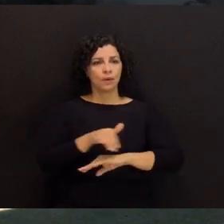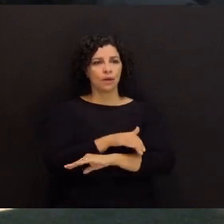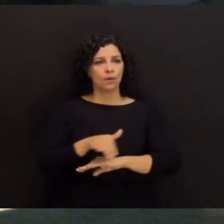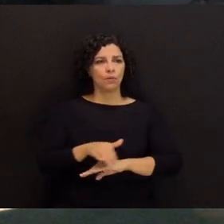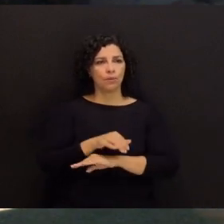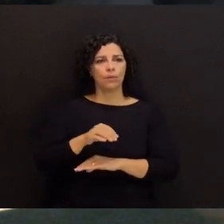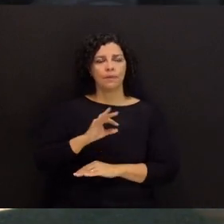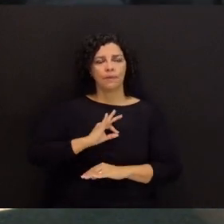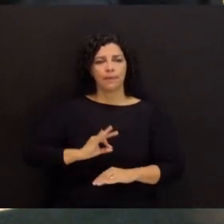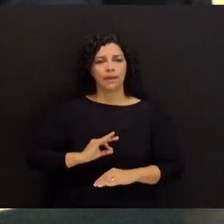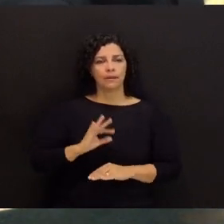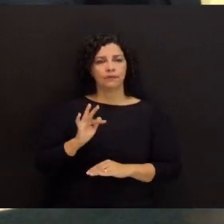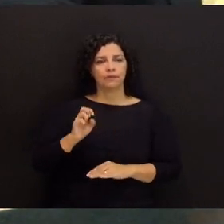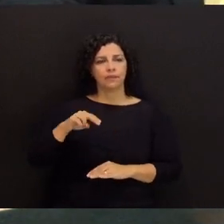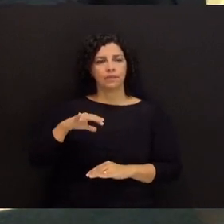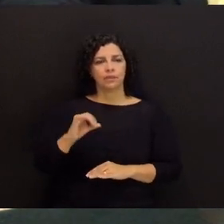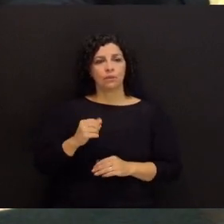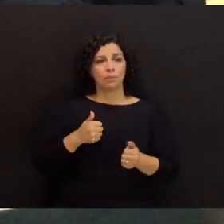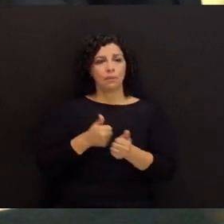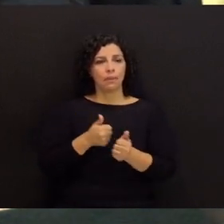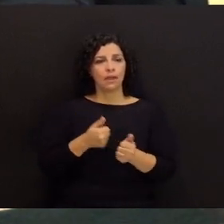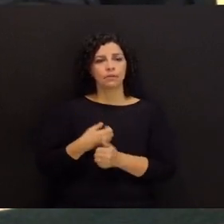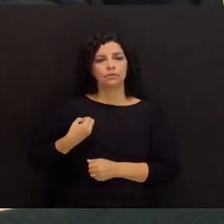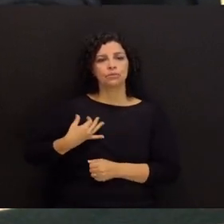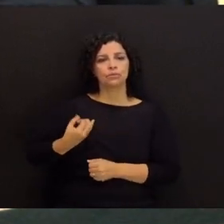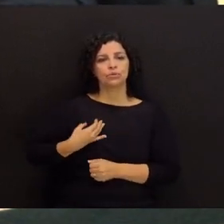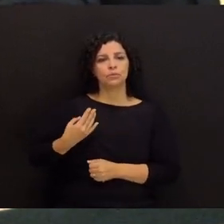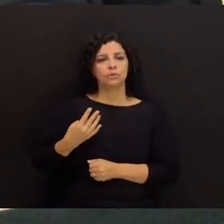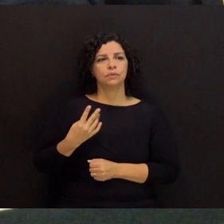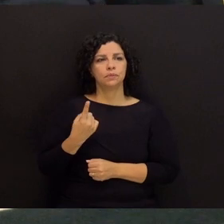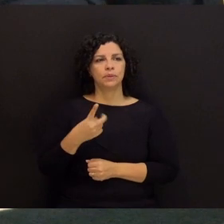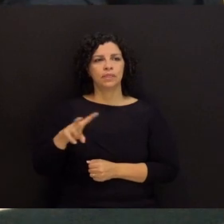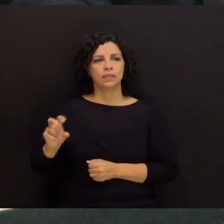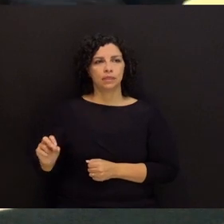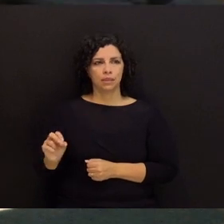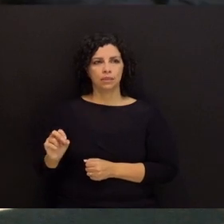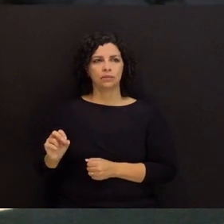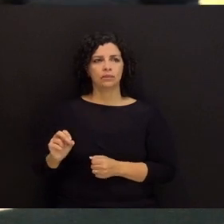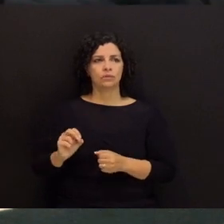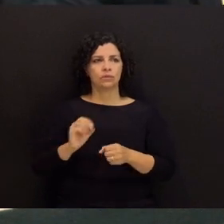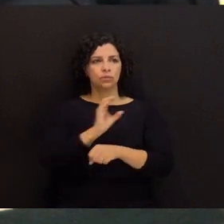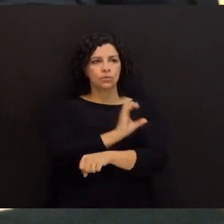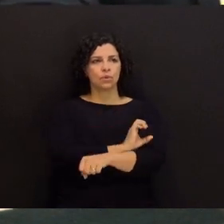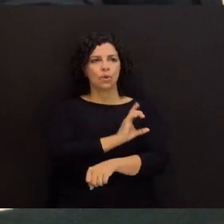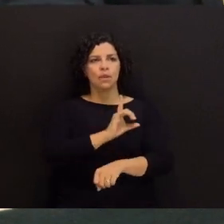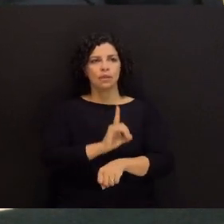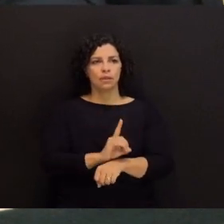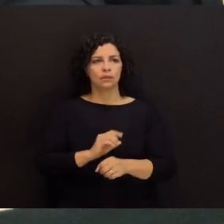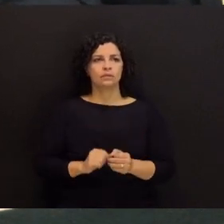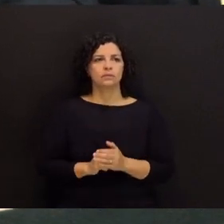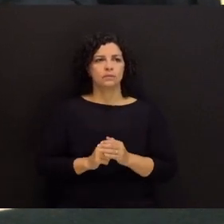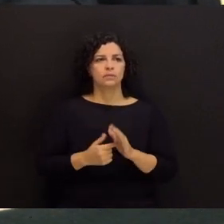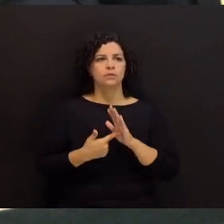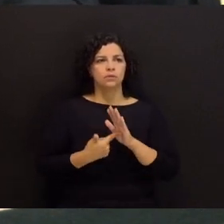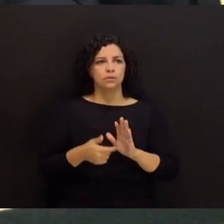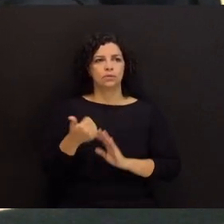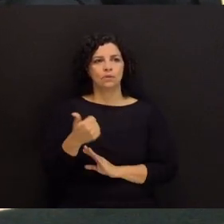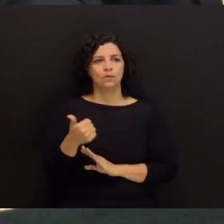Rua Padre Francisco Profit próximo ao número 1500 na Contenda indicação